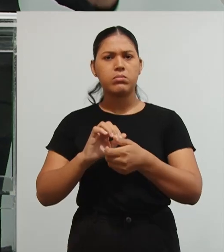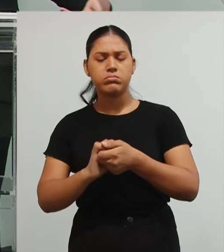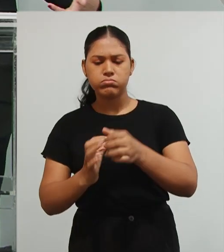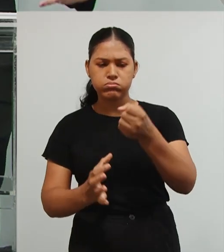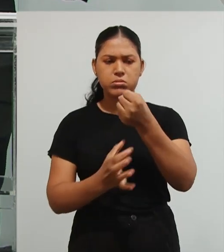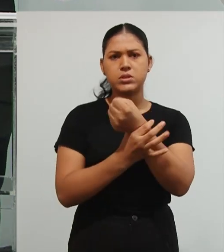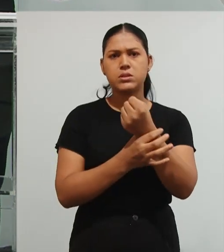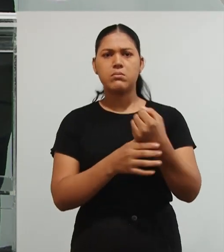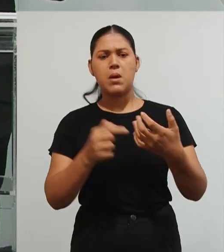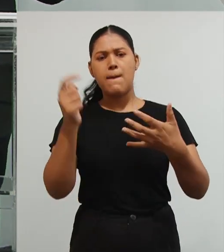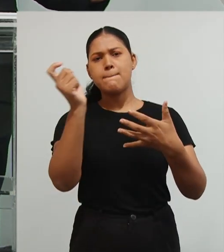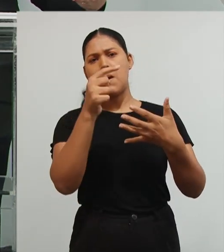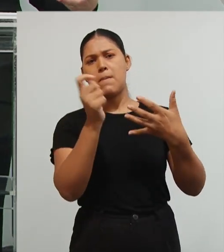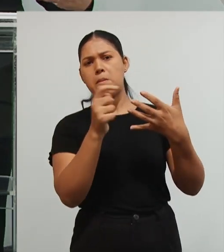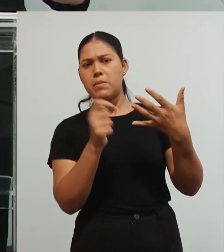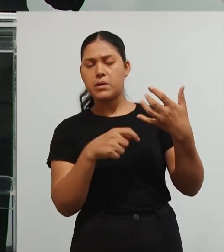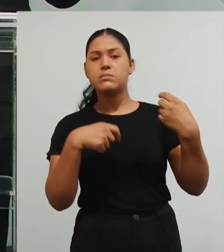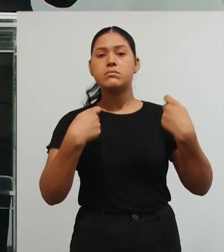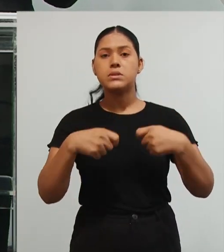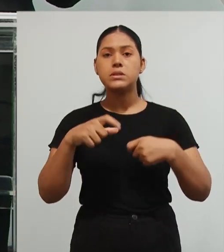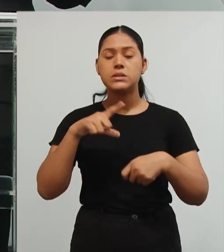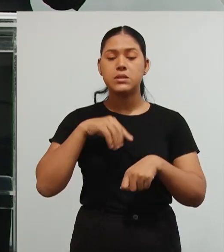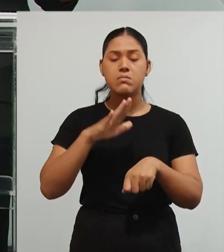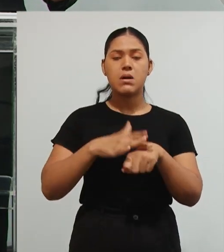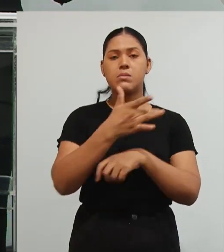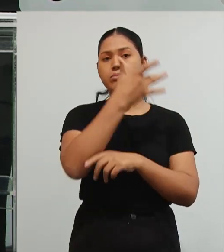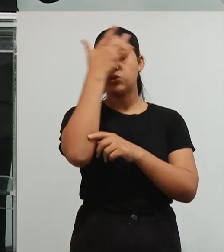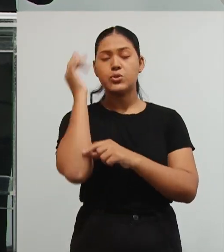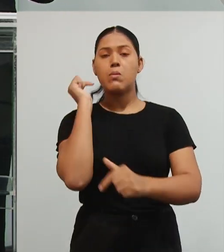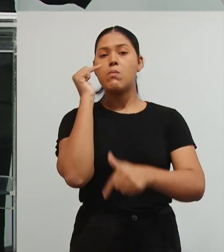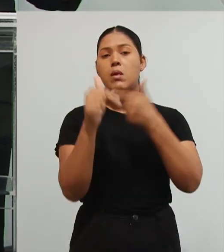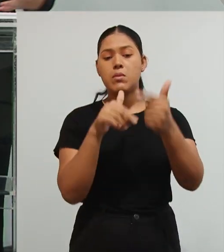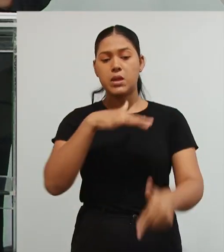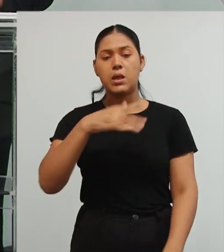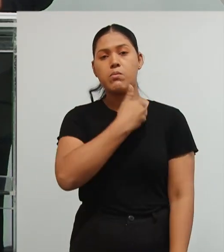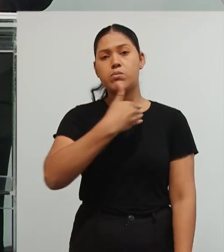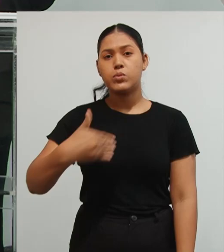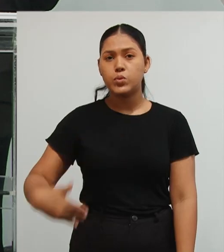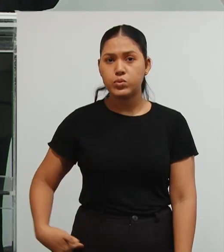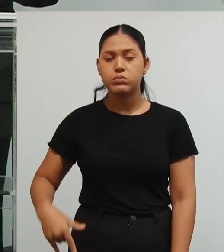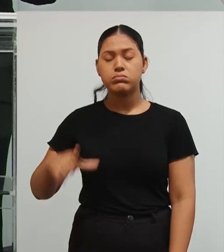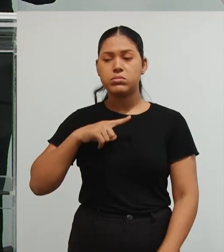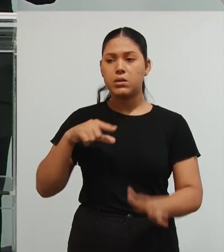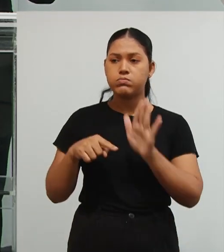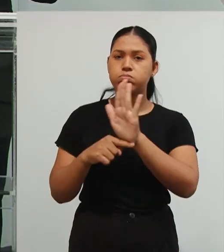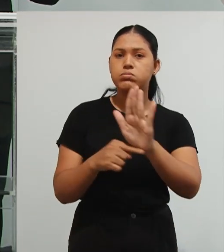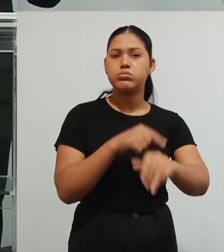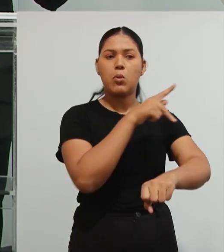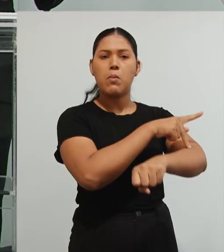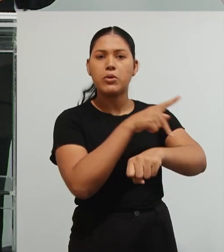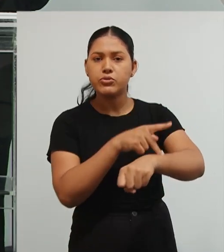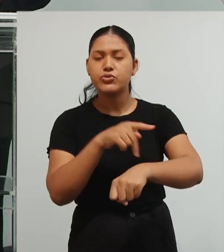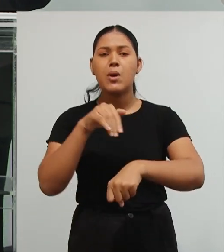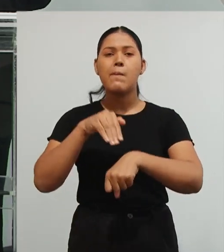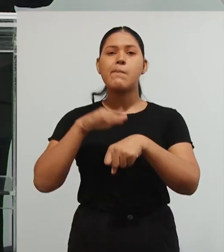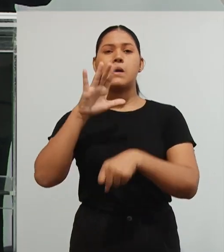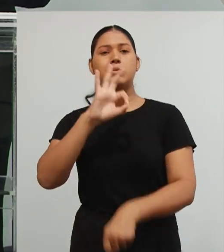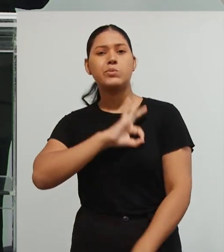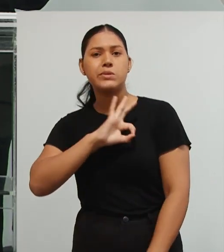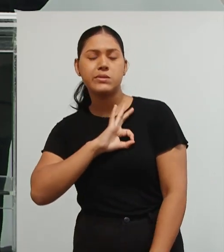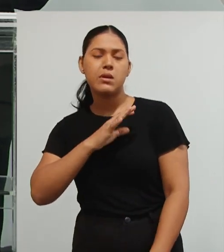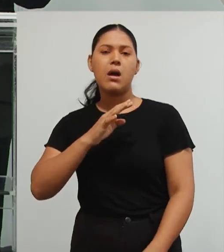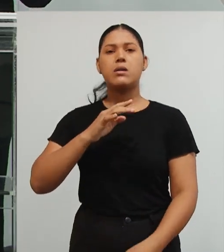mais enfermeiros, mais fisioterapeutas, mais professores, mais assistentes educacionais, mais policiais,